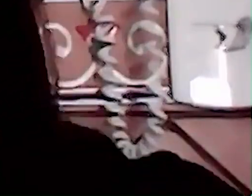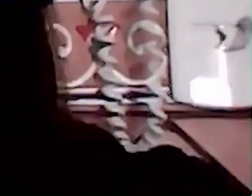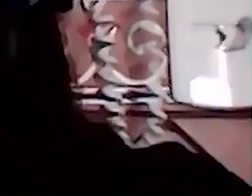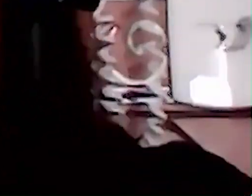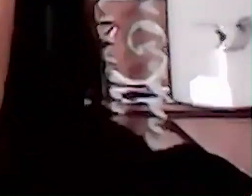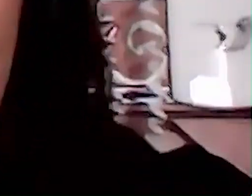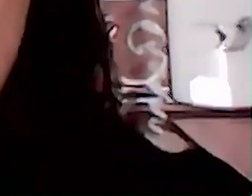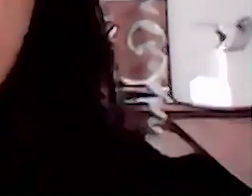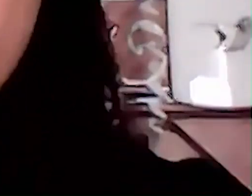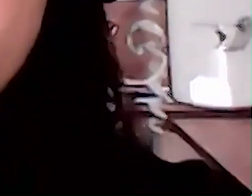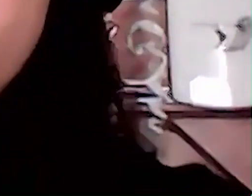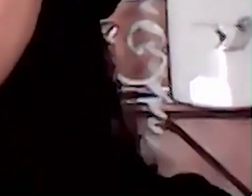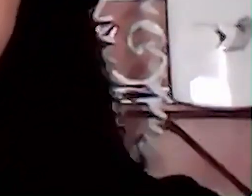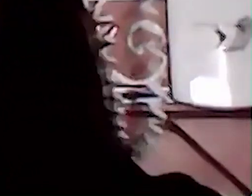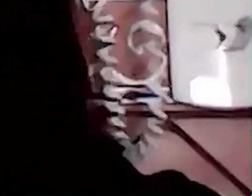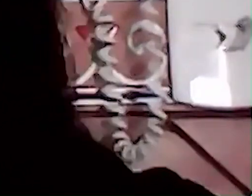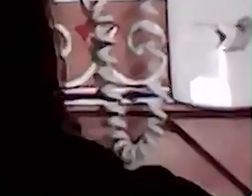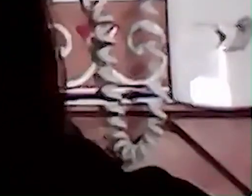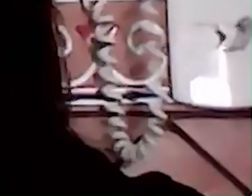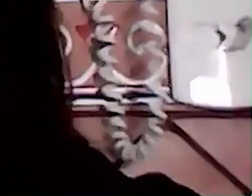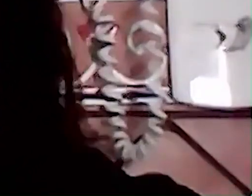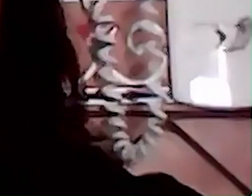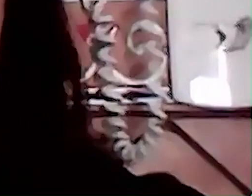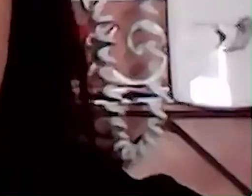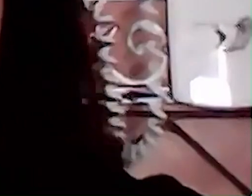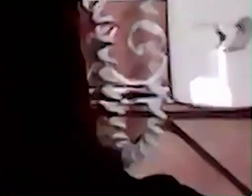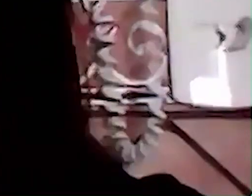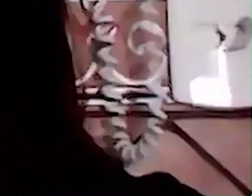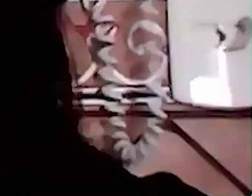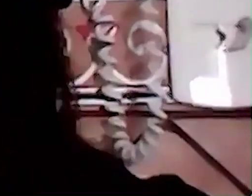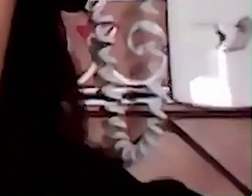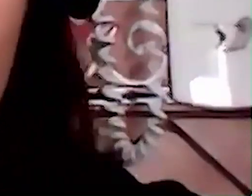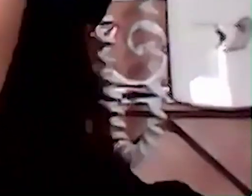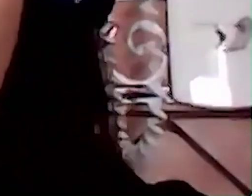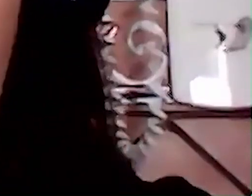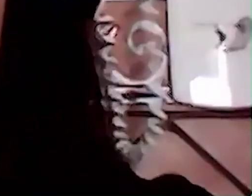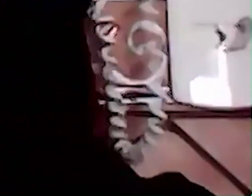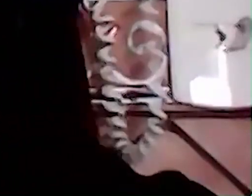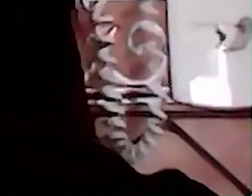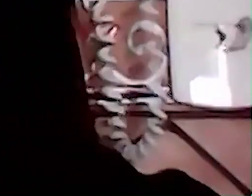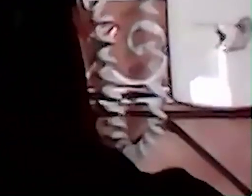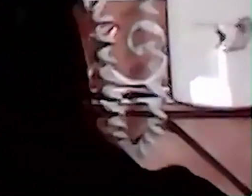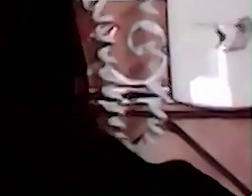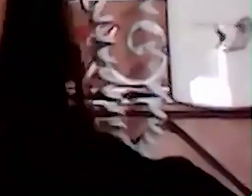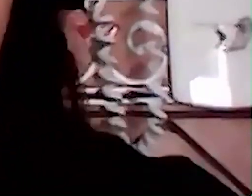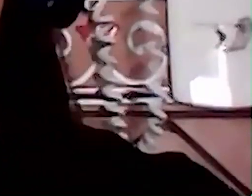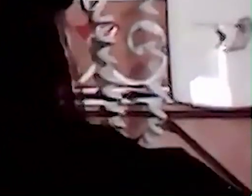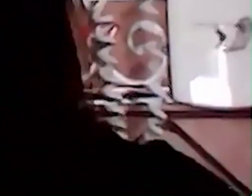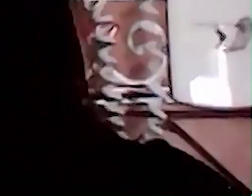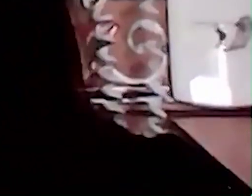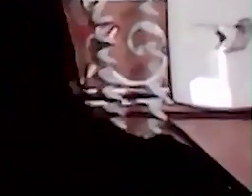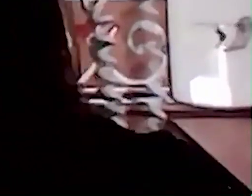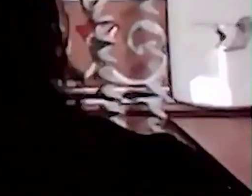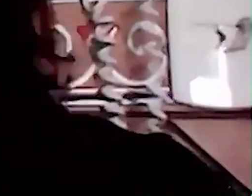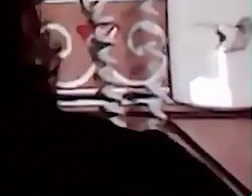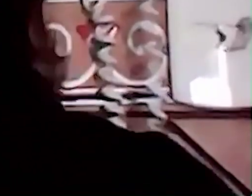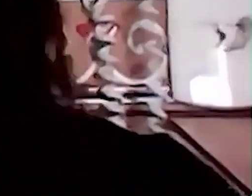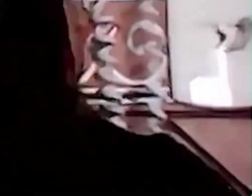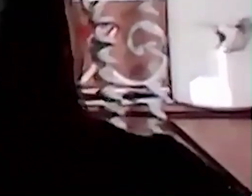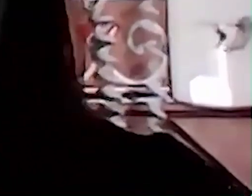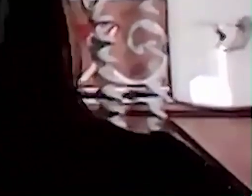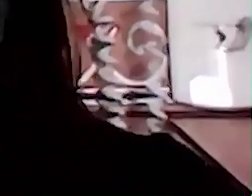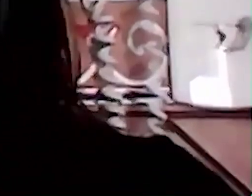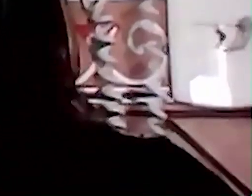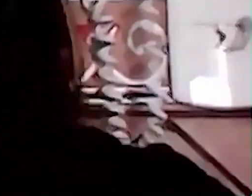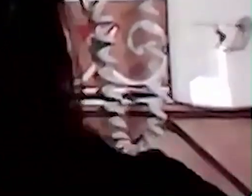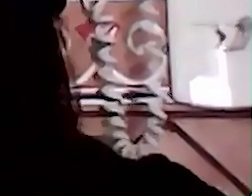os episódios da Rádio Novela Apresenta, mas eu me tornei fã a partir do Projeto Querino, enfim, e